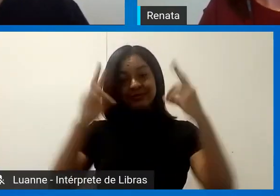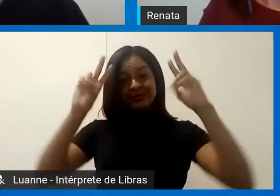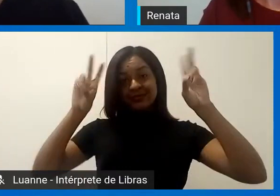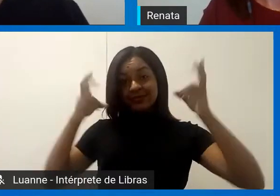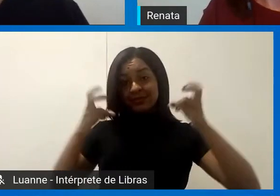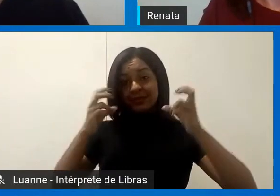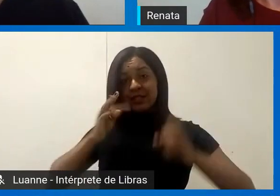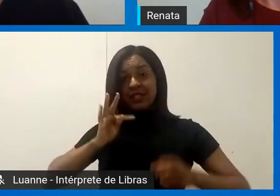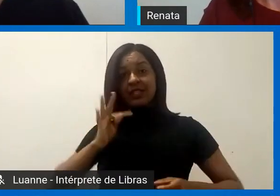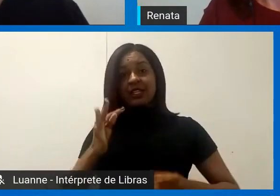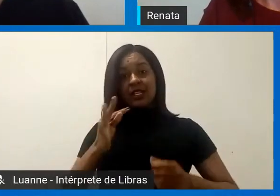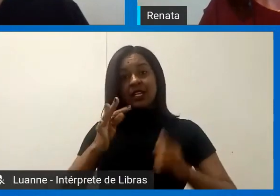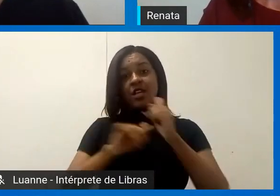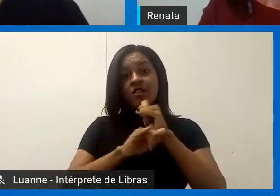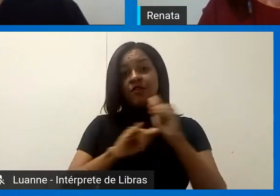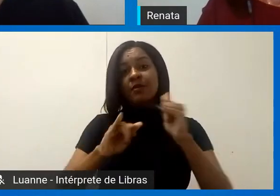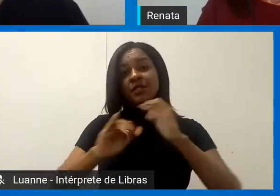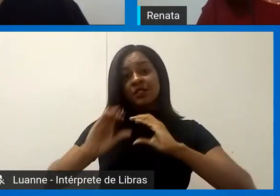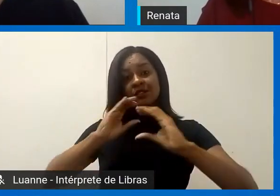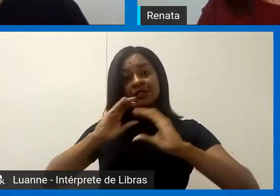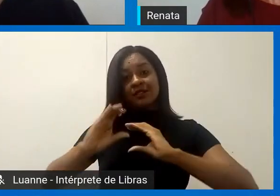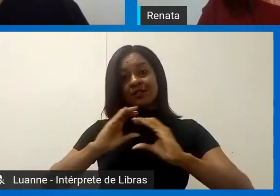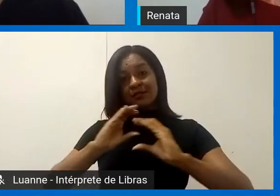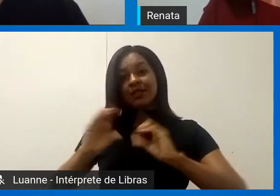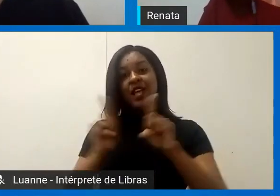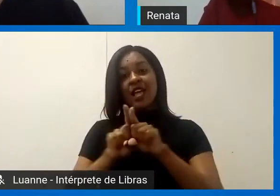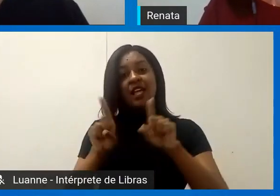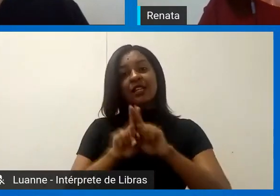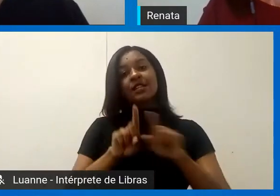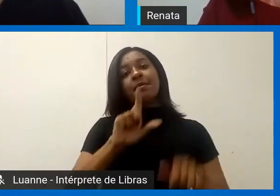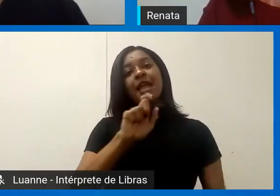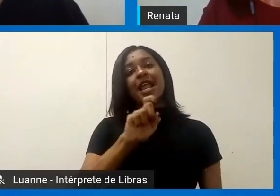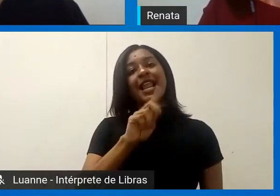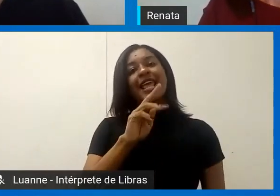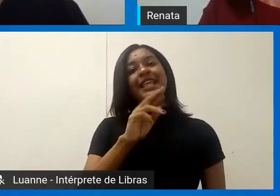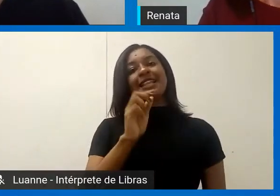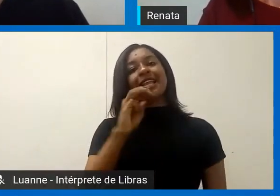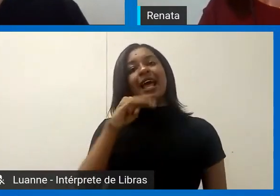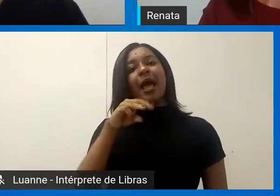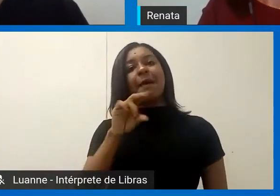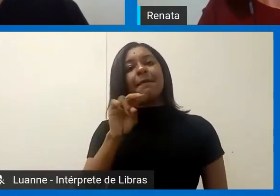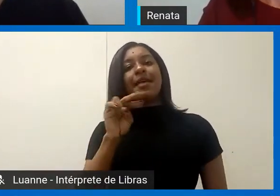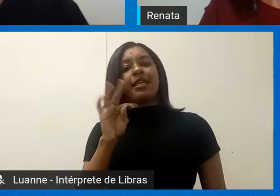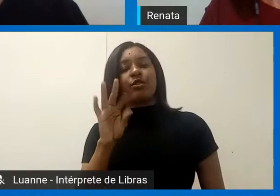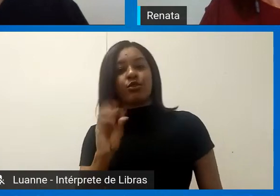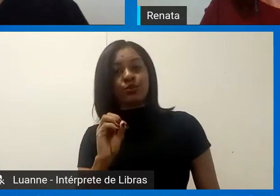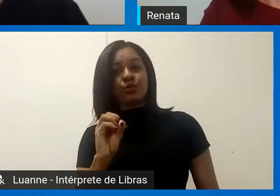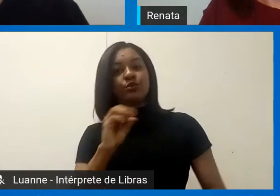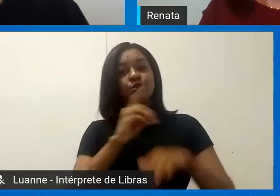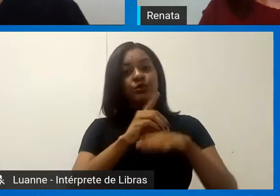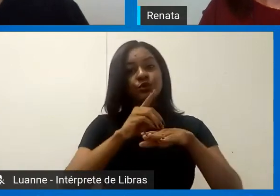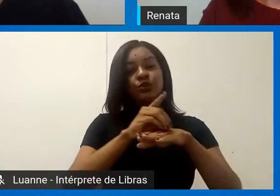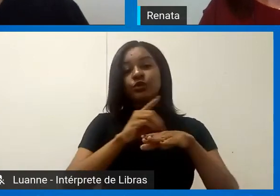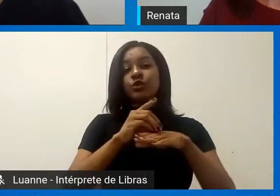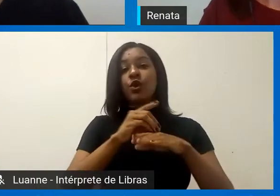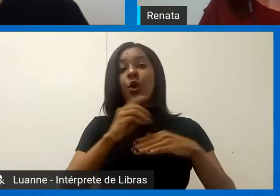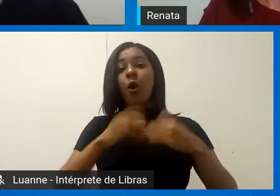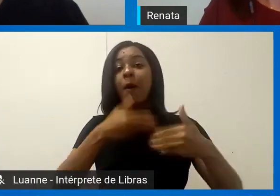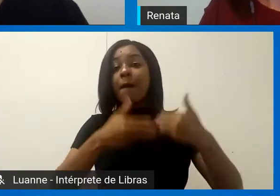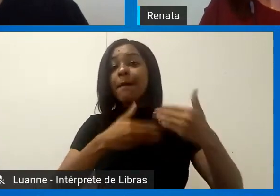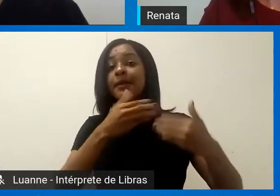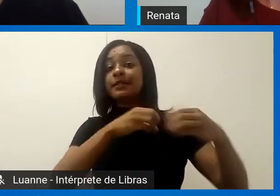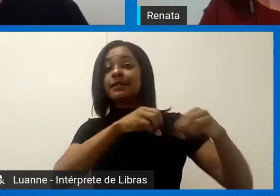e letramento digital então no processo ensino e aprendizagem em tempos de pandemia